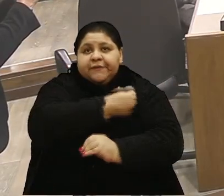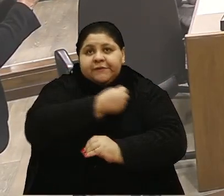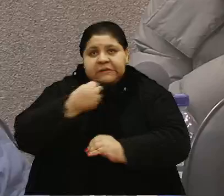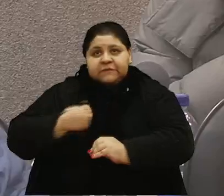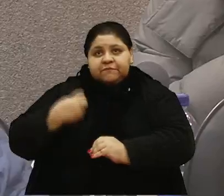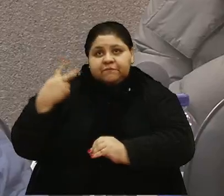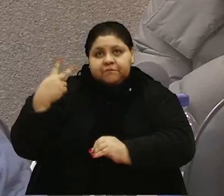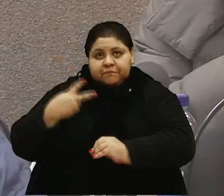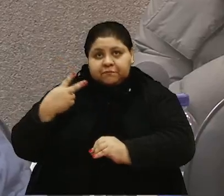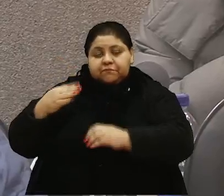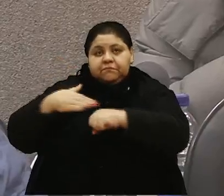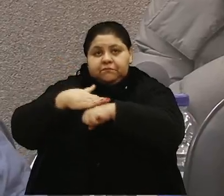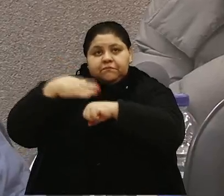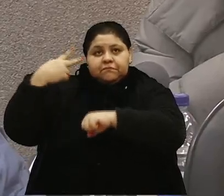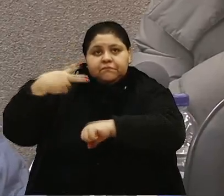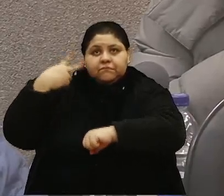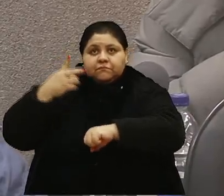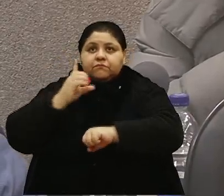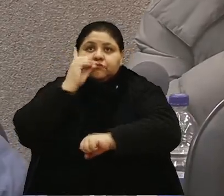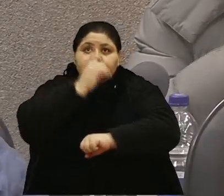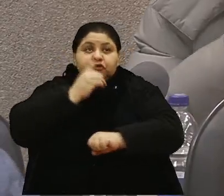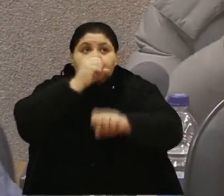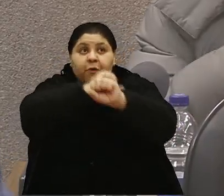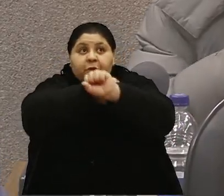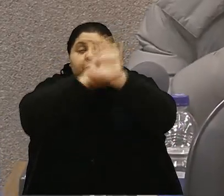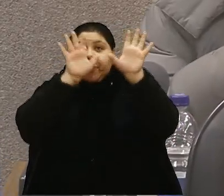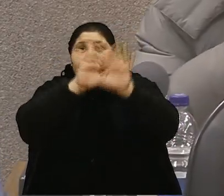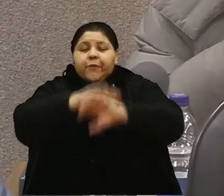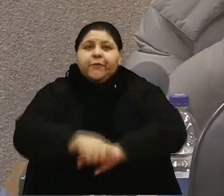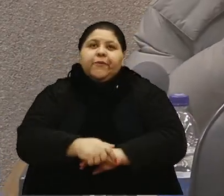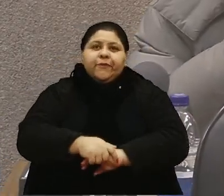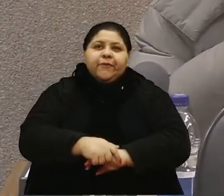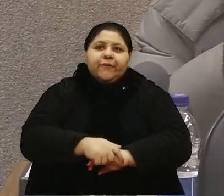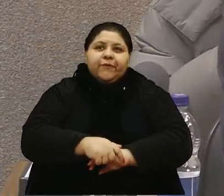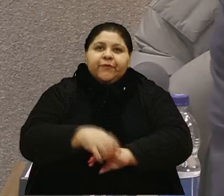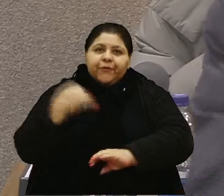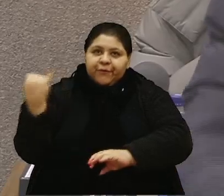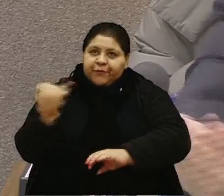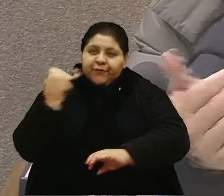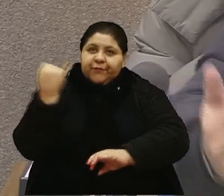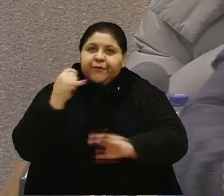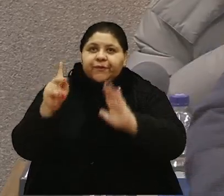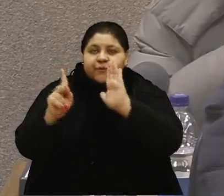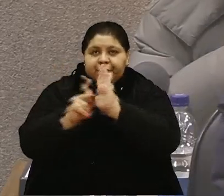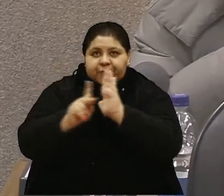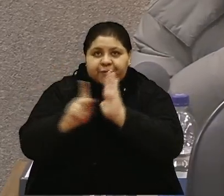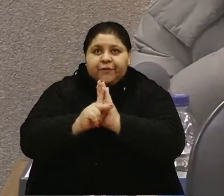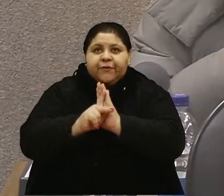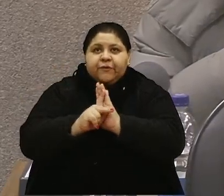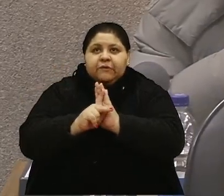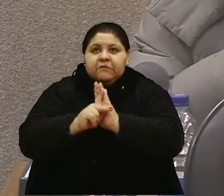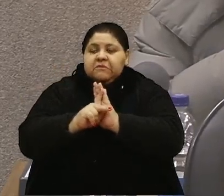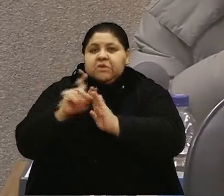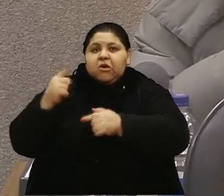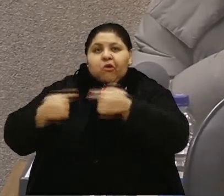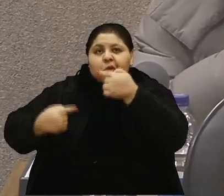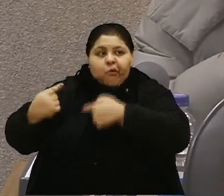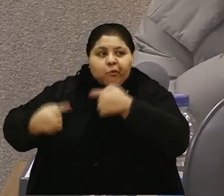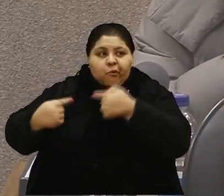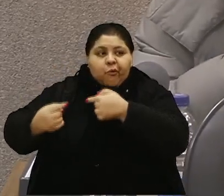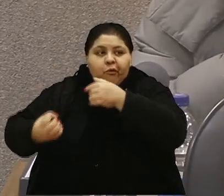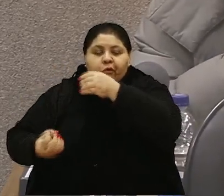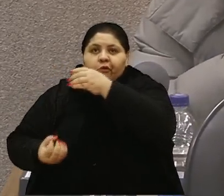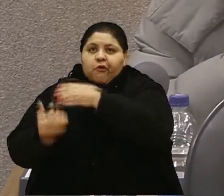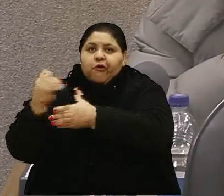também, e conversei com a vereadora no domingo pela manhã sobre a importância desse projeto, que realmente isso ninguém se discute sobre a criação